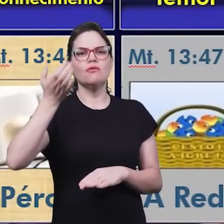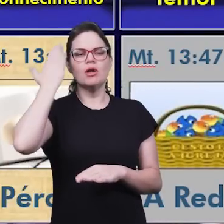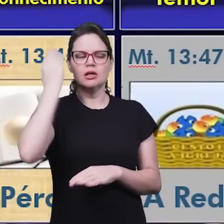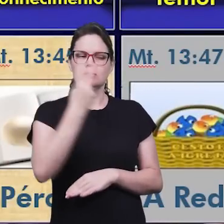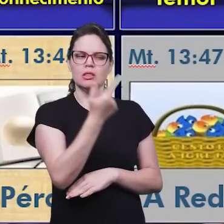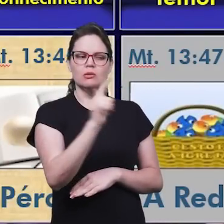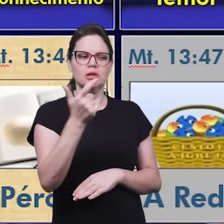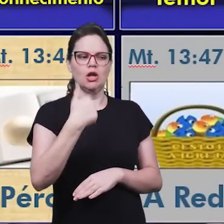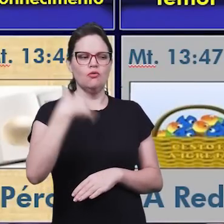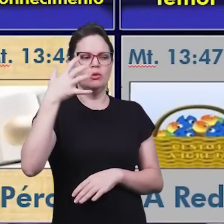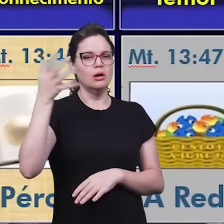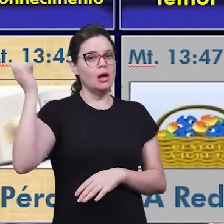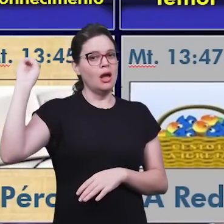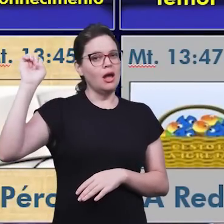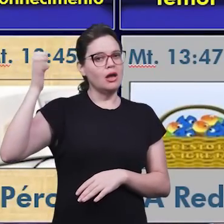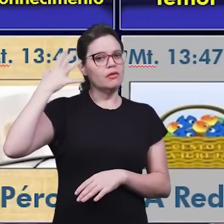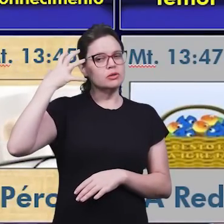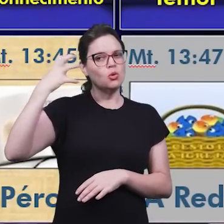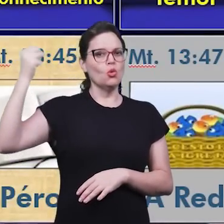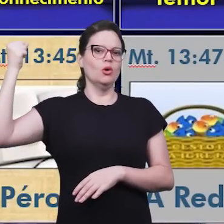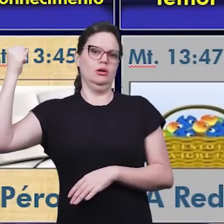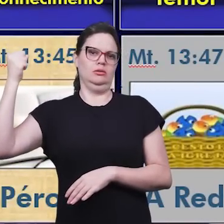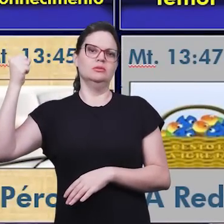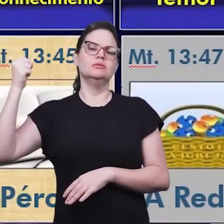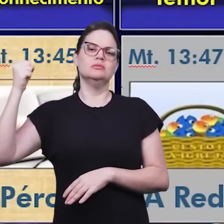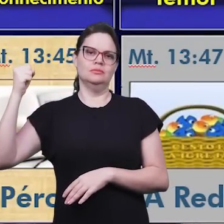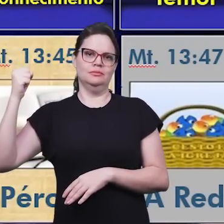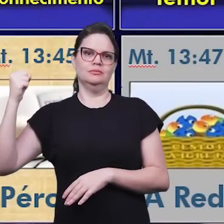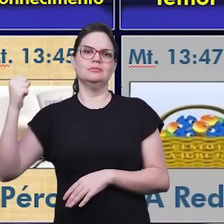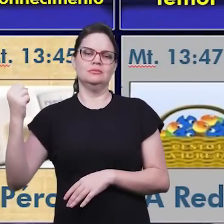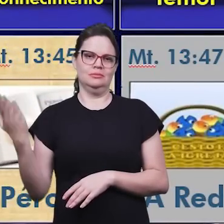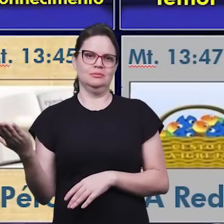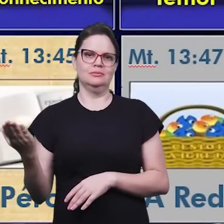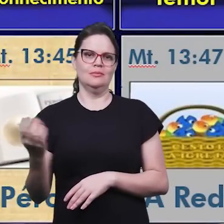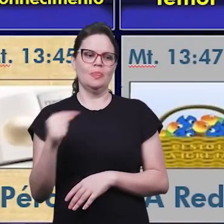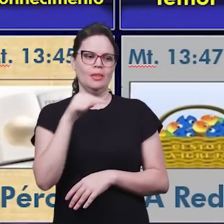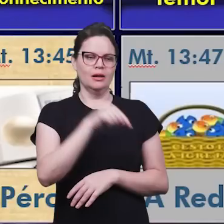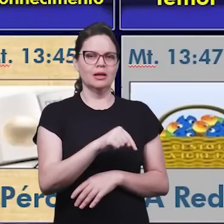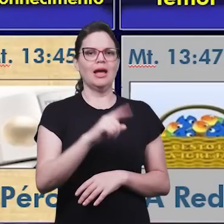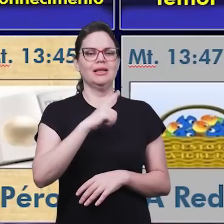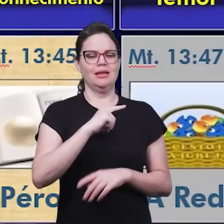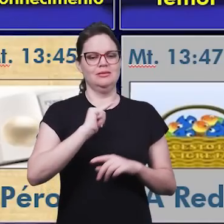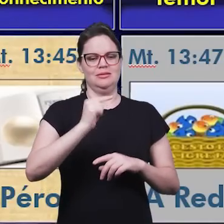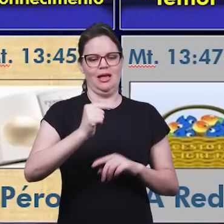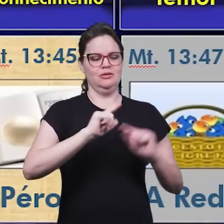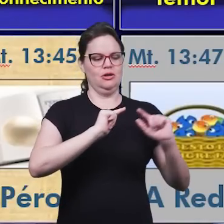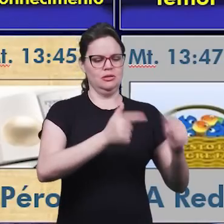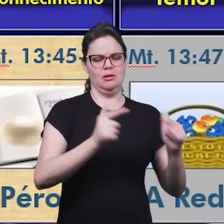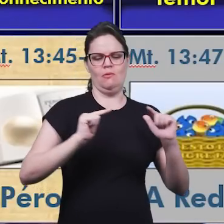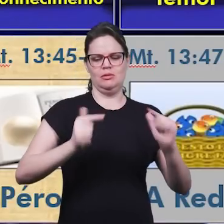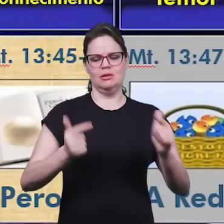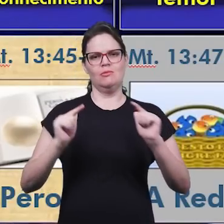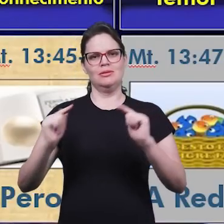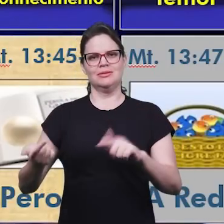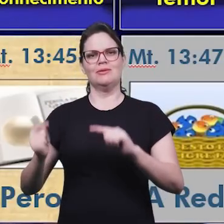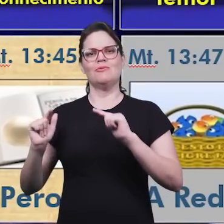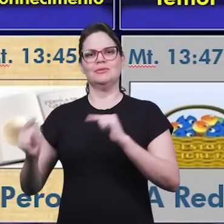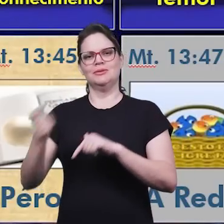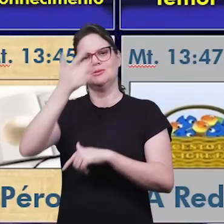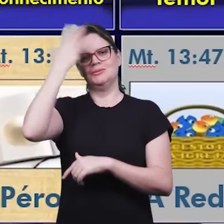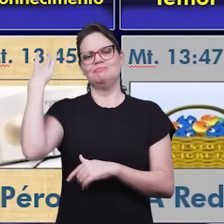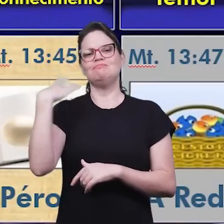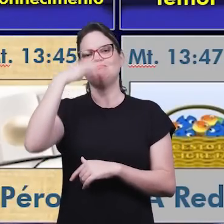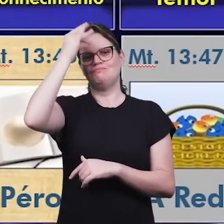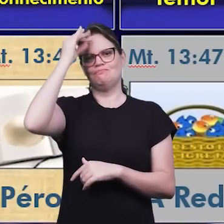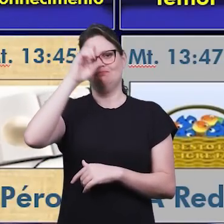nas cartas lá, os 7, outra vez a revelação, os 7 Espíritos de Deus, trazendo para a igreja agora, a igreja